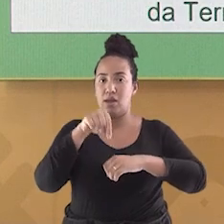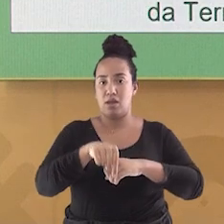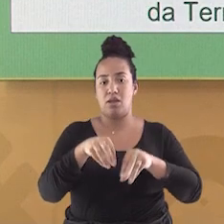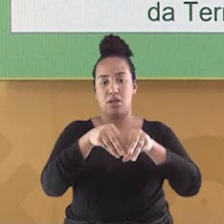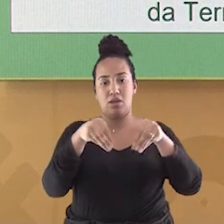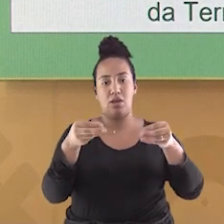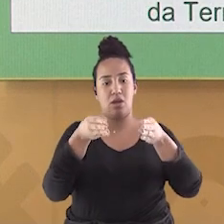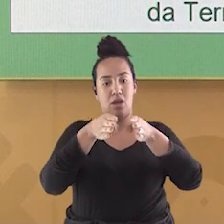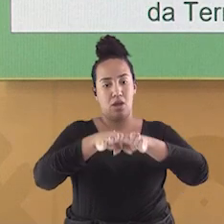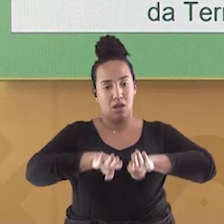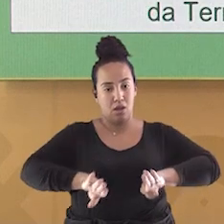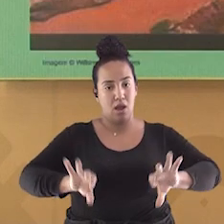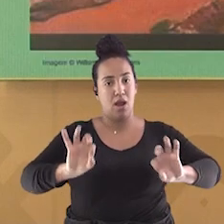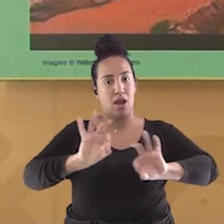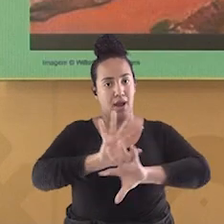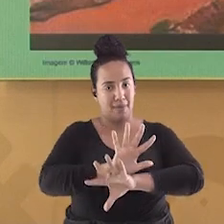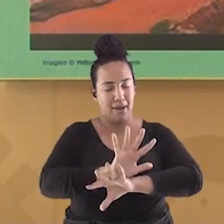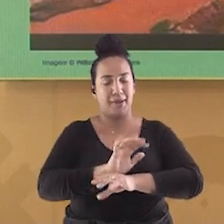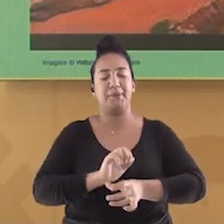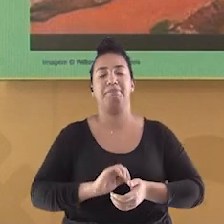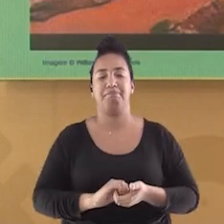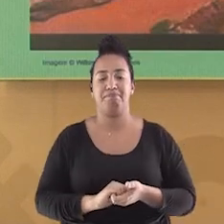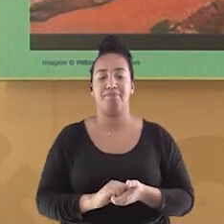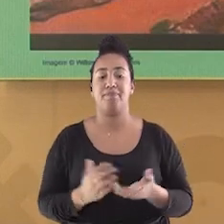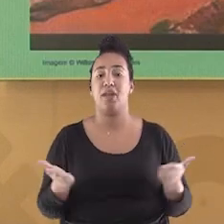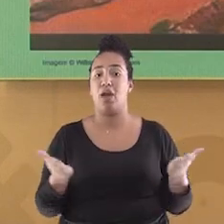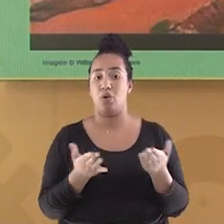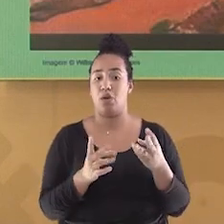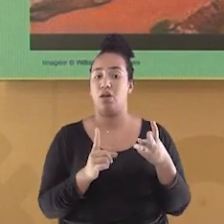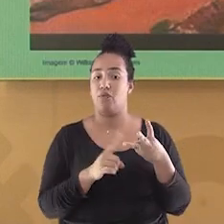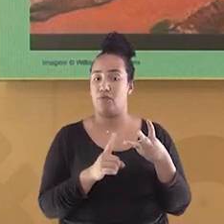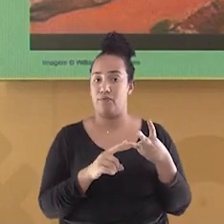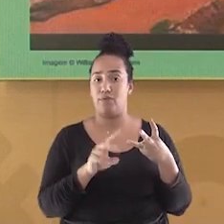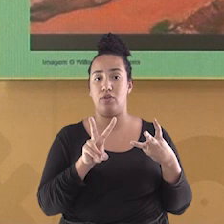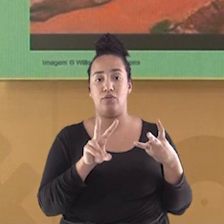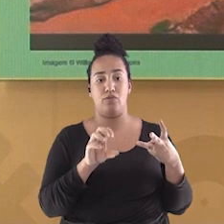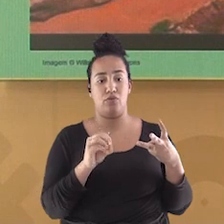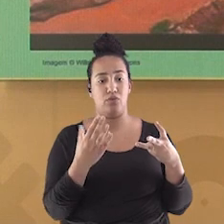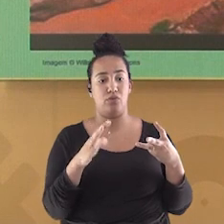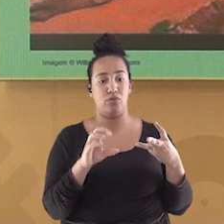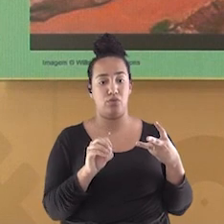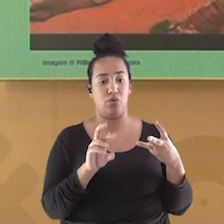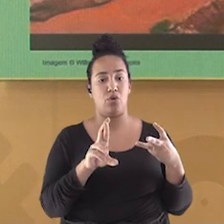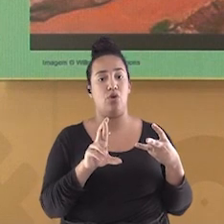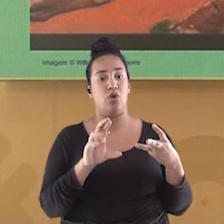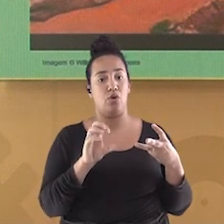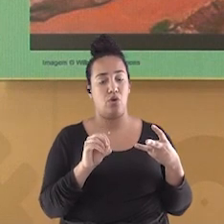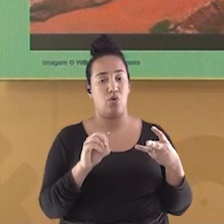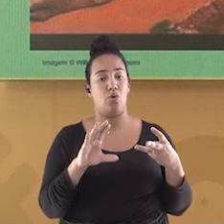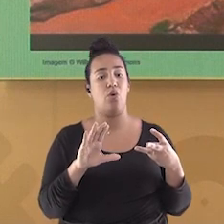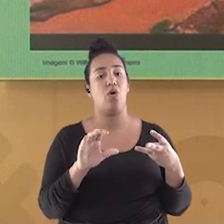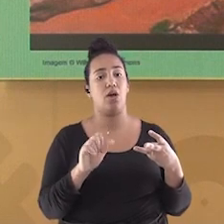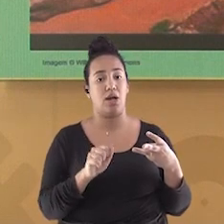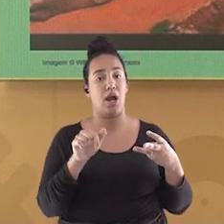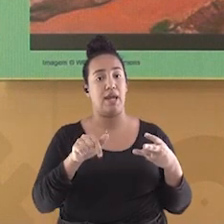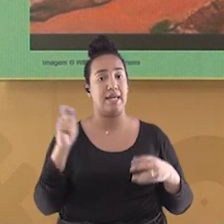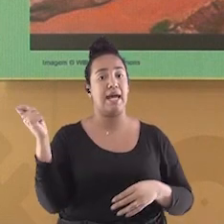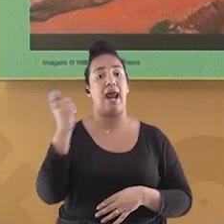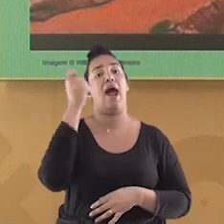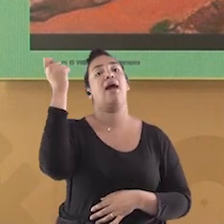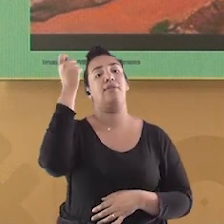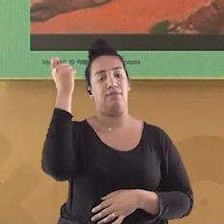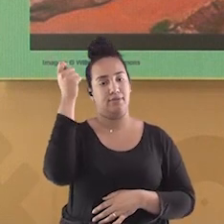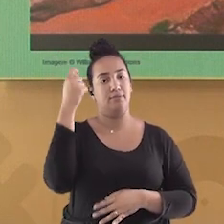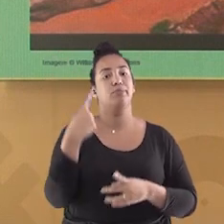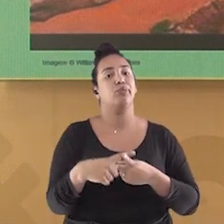erosão. Já a vossoroca evolui para um caso mais grave, porque ela atinge o